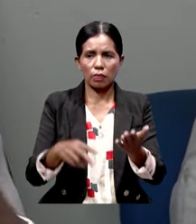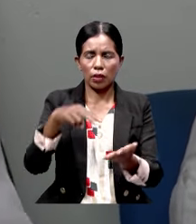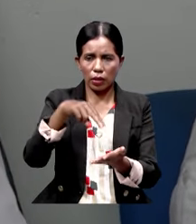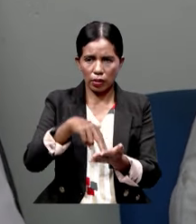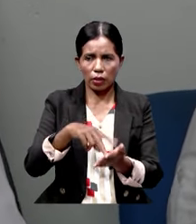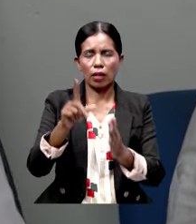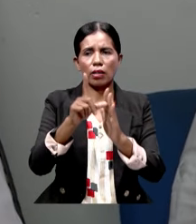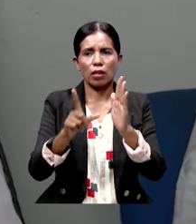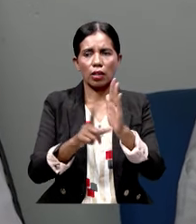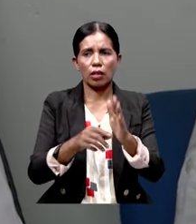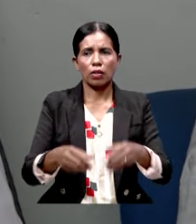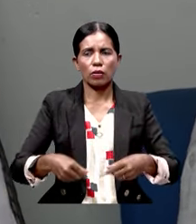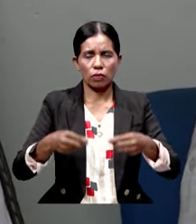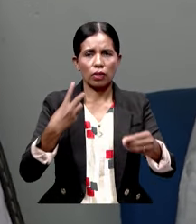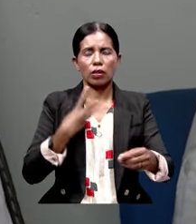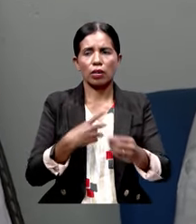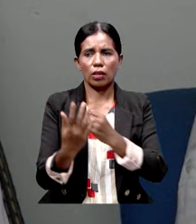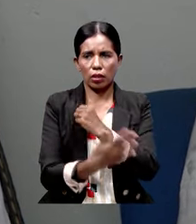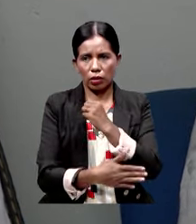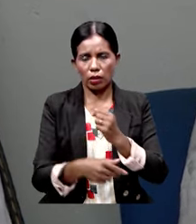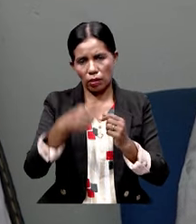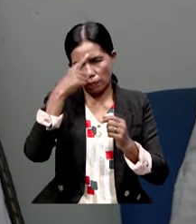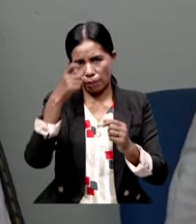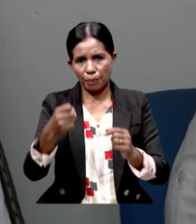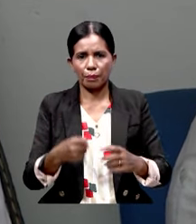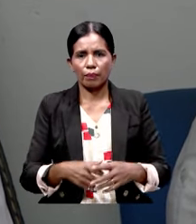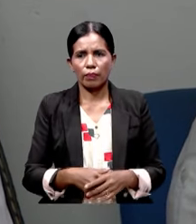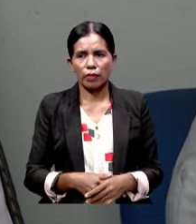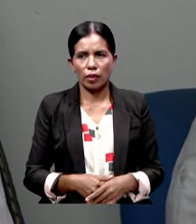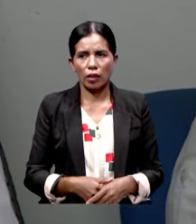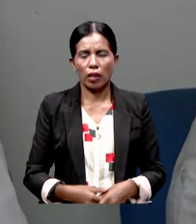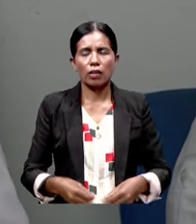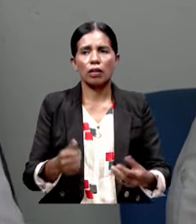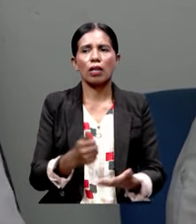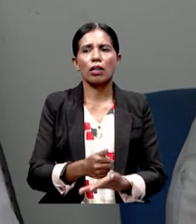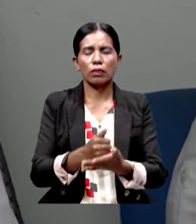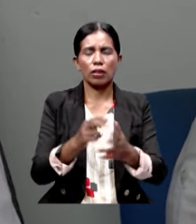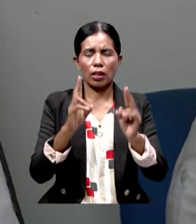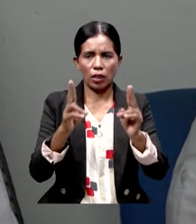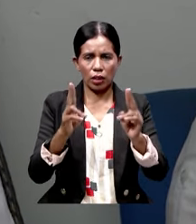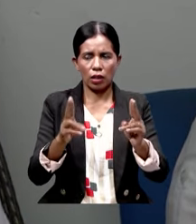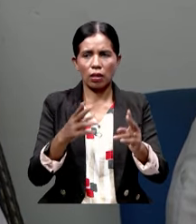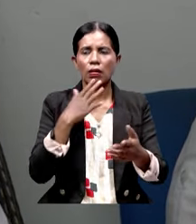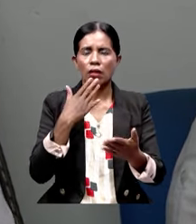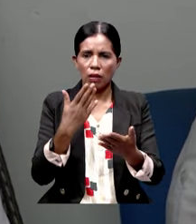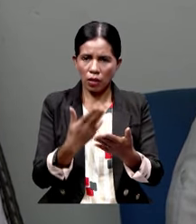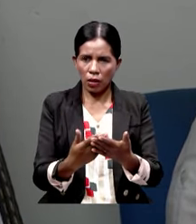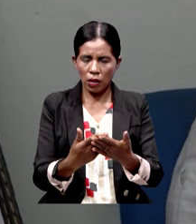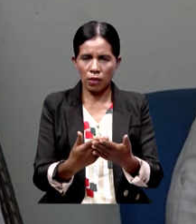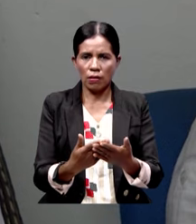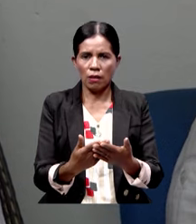lei neve prevalece, está nerai. Da maneira que atu facilita la lais liu, dia clio para atu